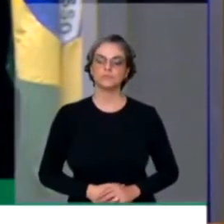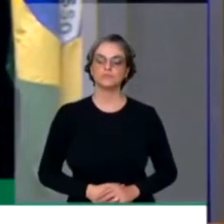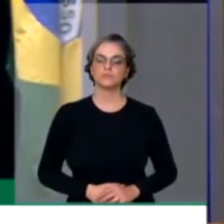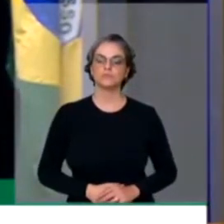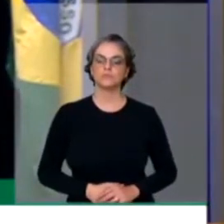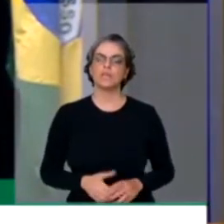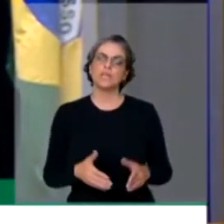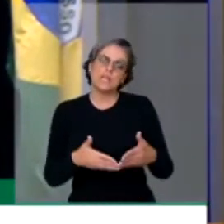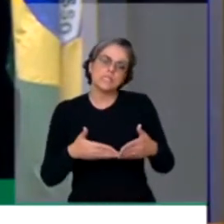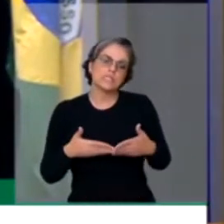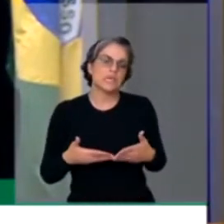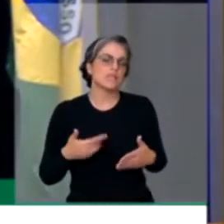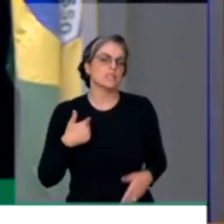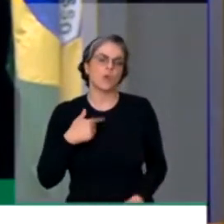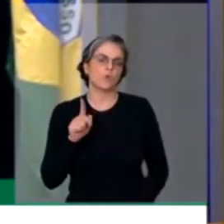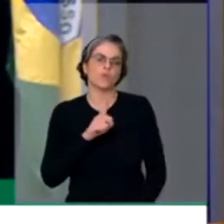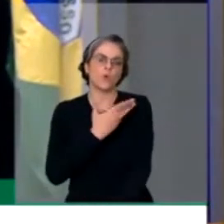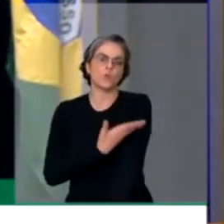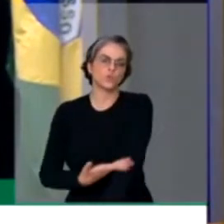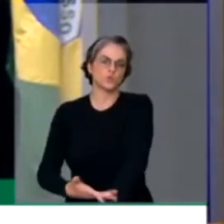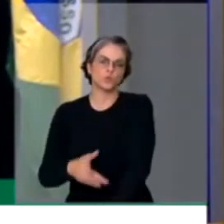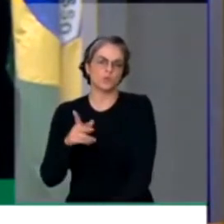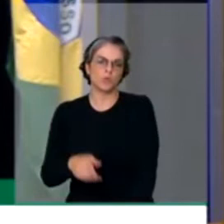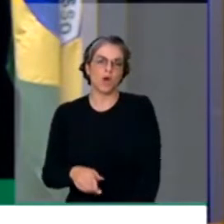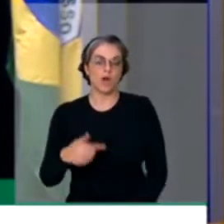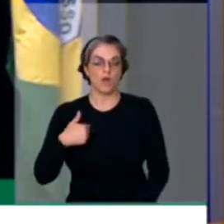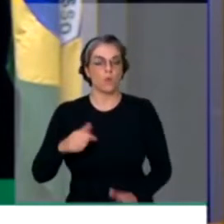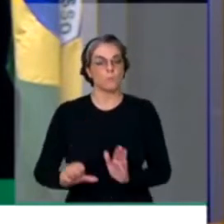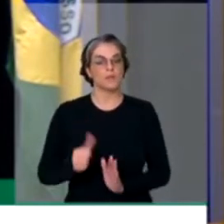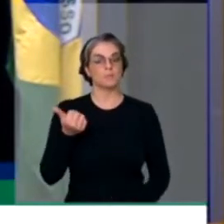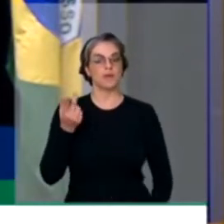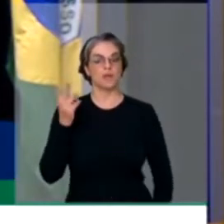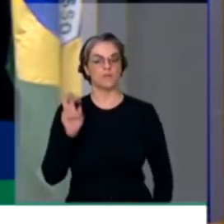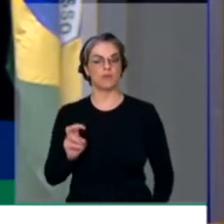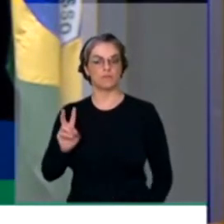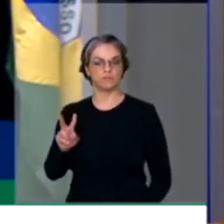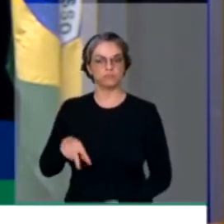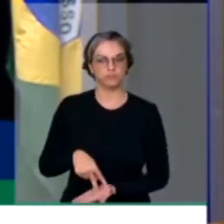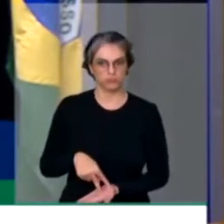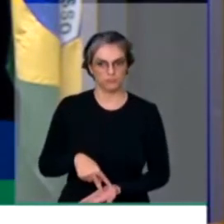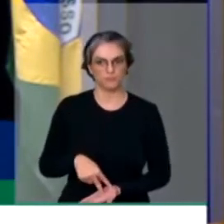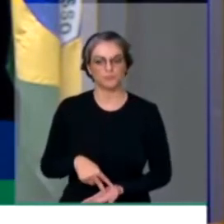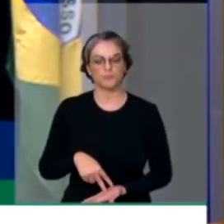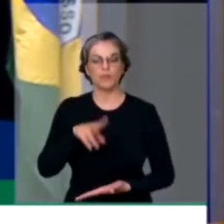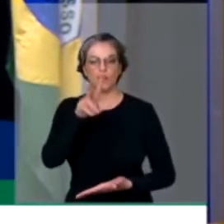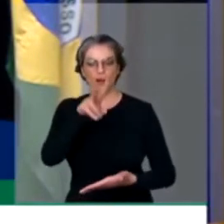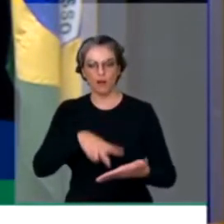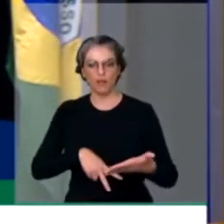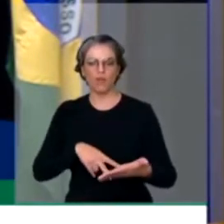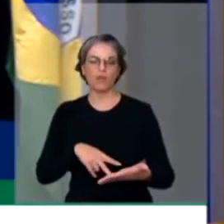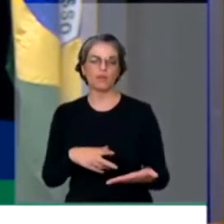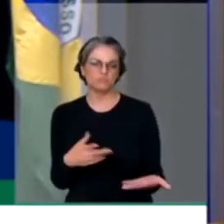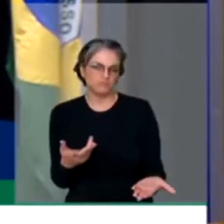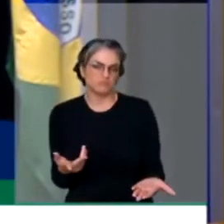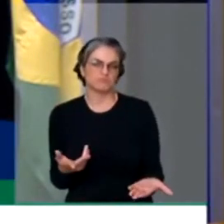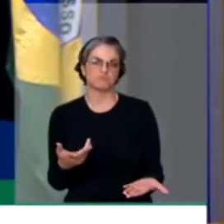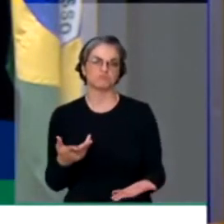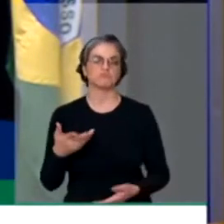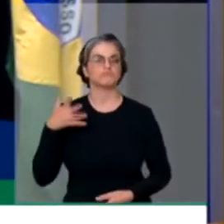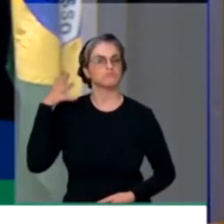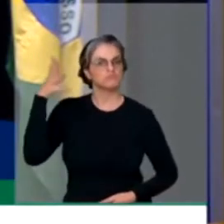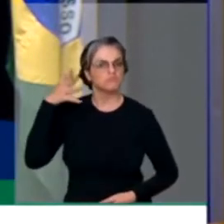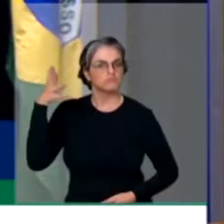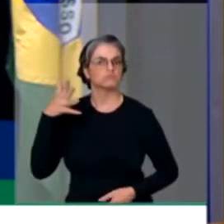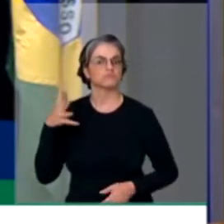não costumo fazer isso, na verdade é a primeira vez que faço nessa tribuna, para ler brevemente um